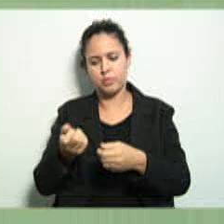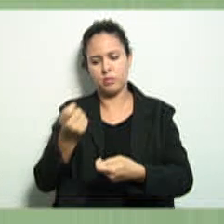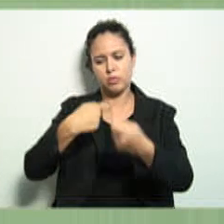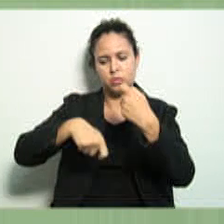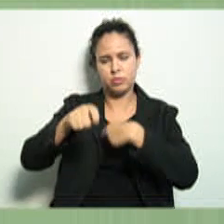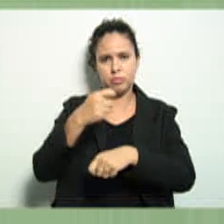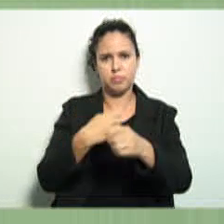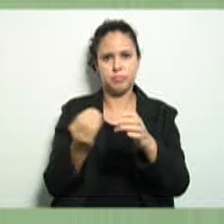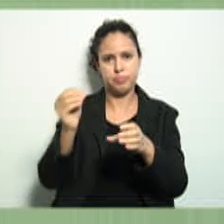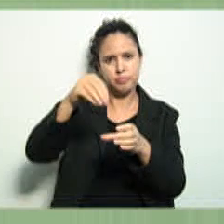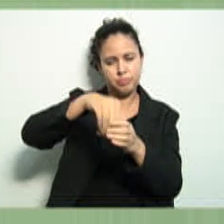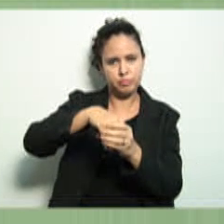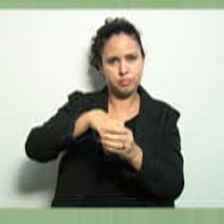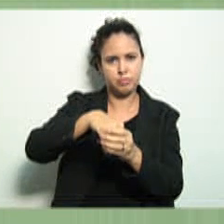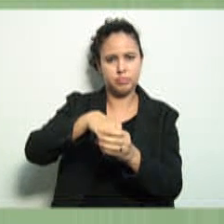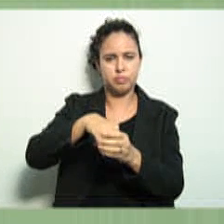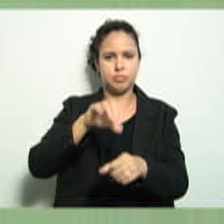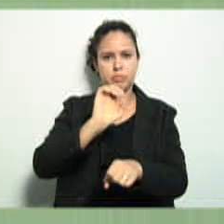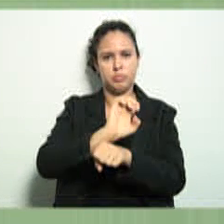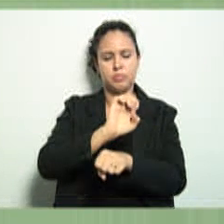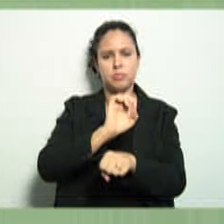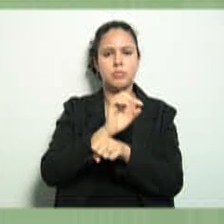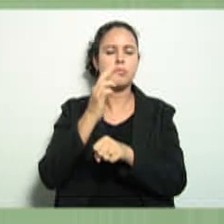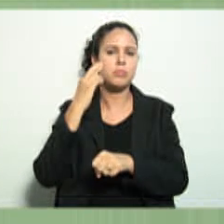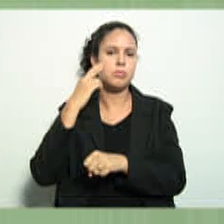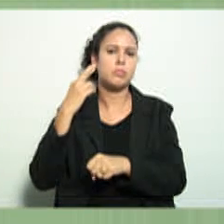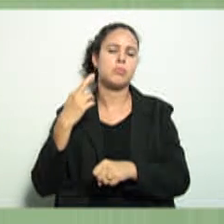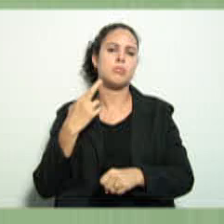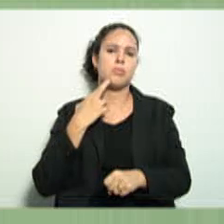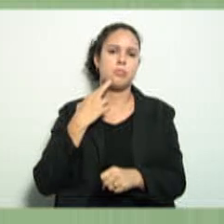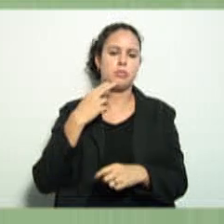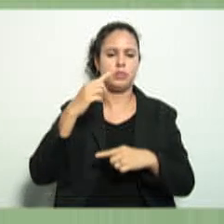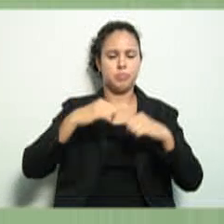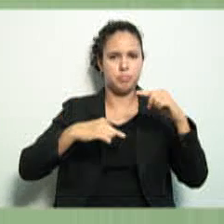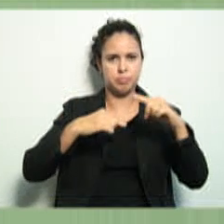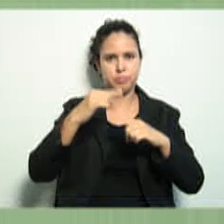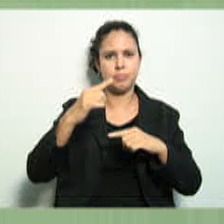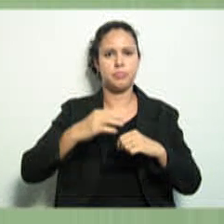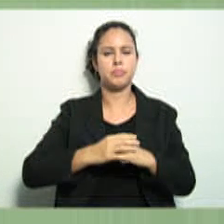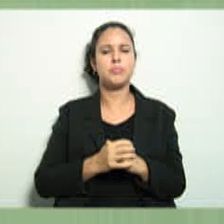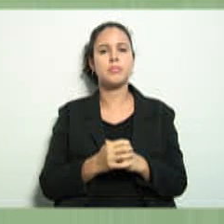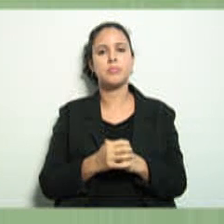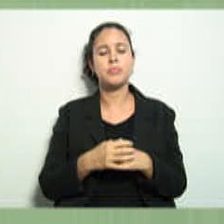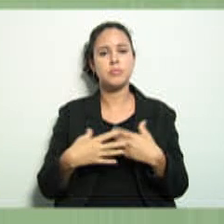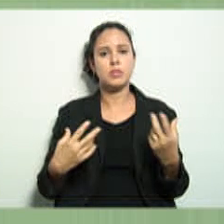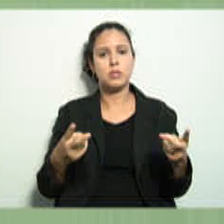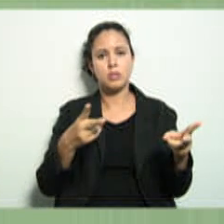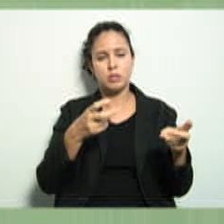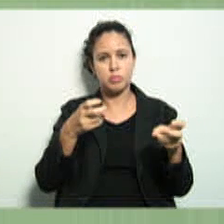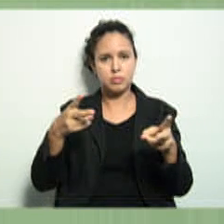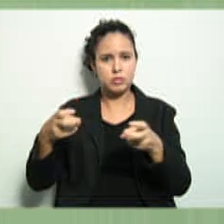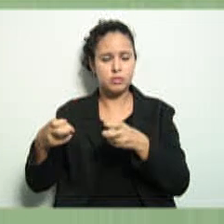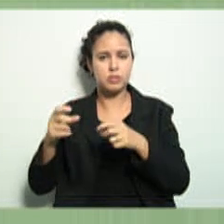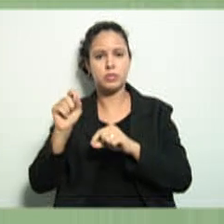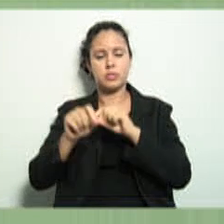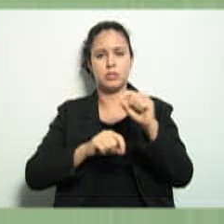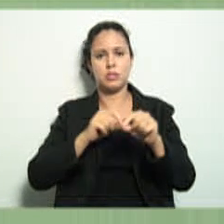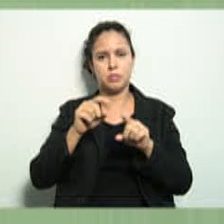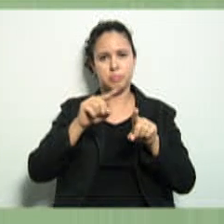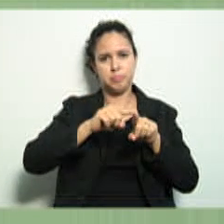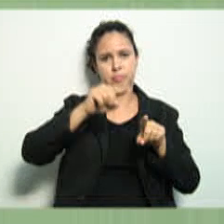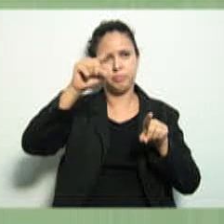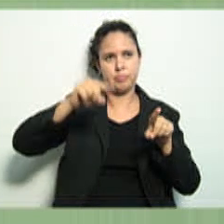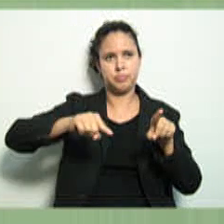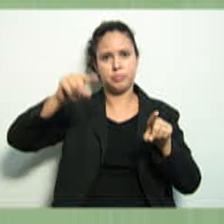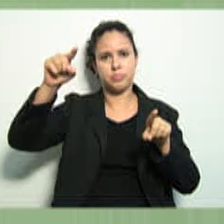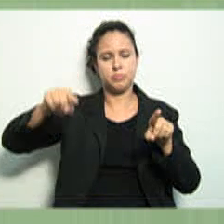que é produzido dentro daquele estado de bens e serviços. Então, observamos no gráfico que a